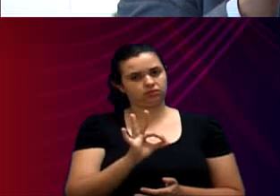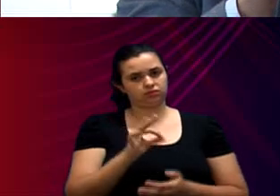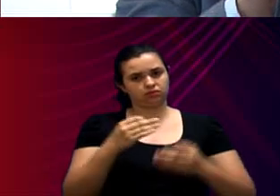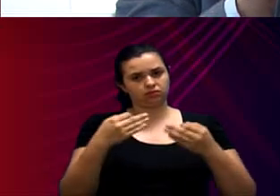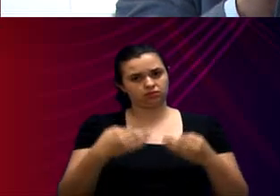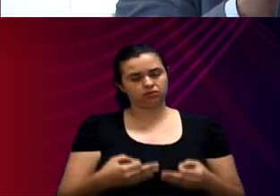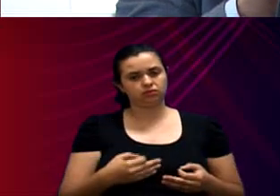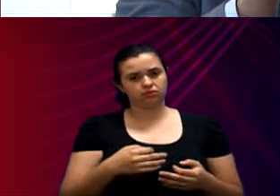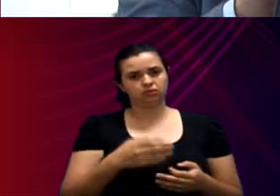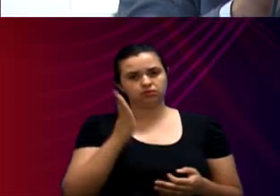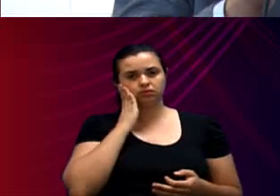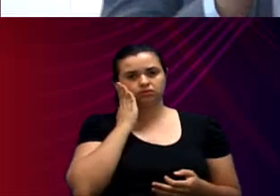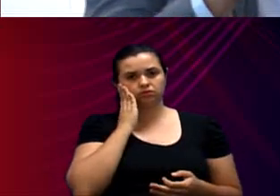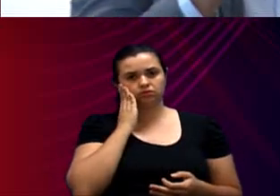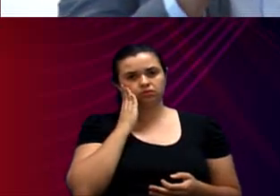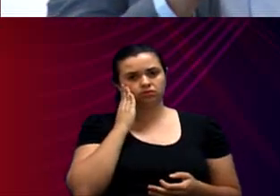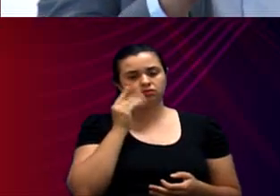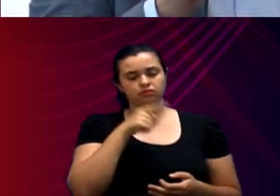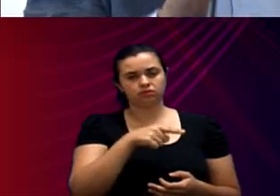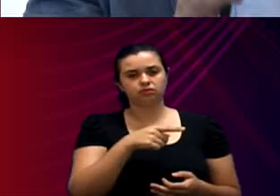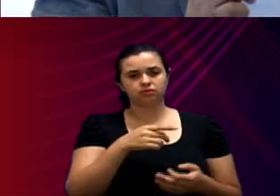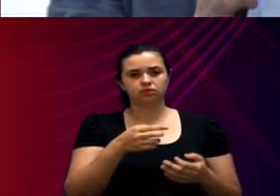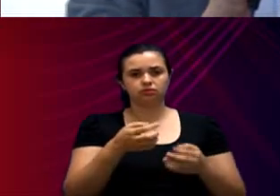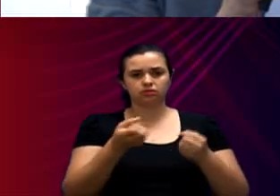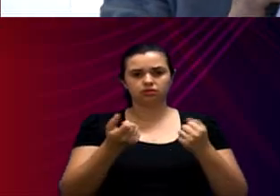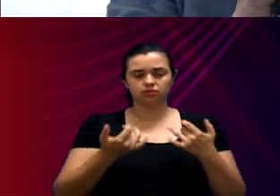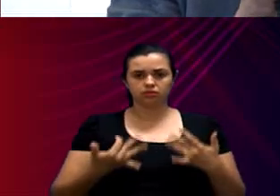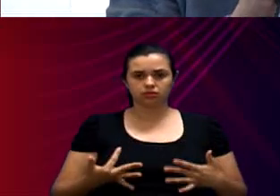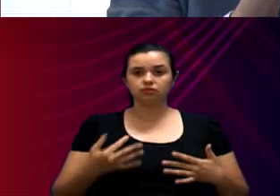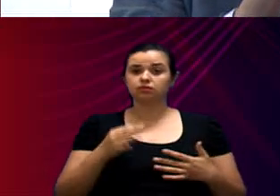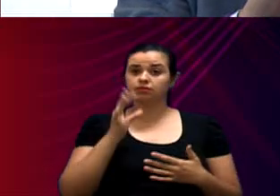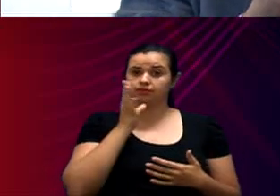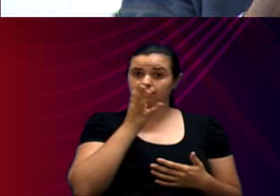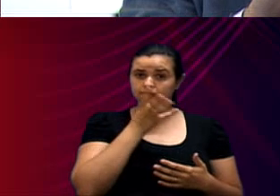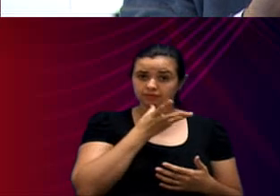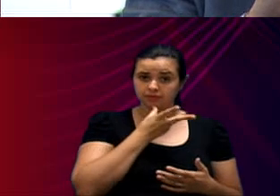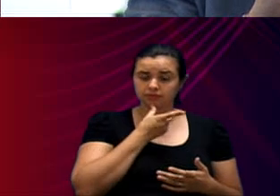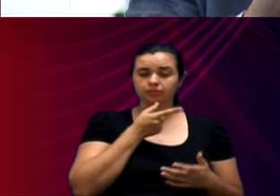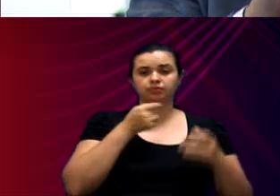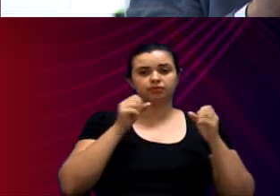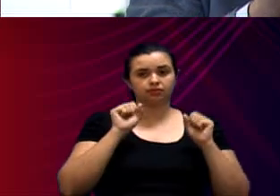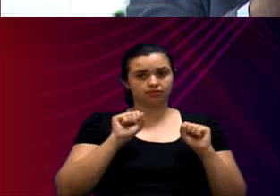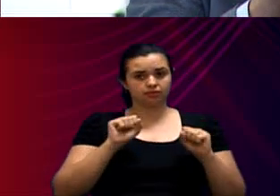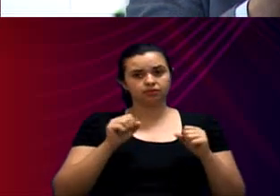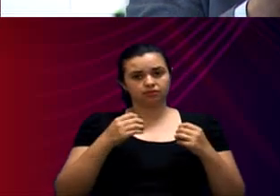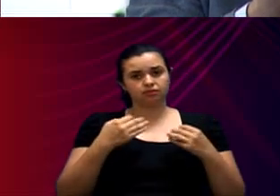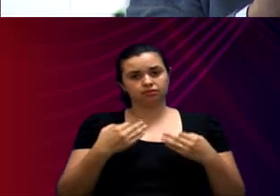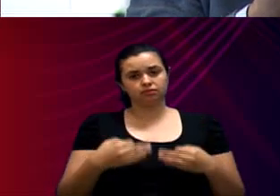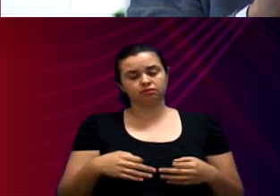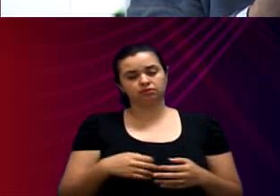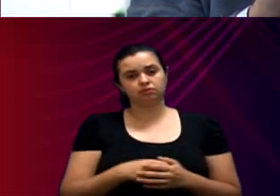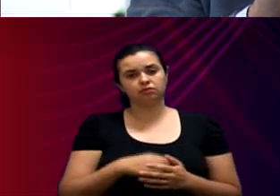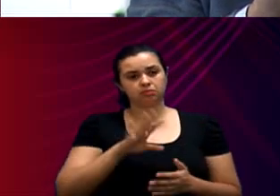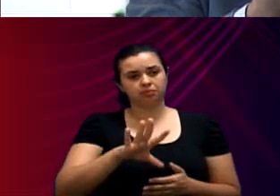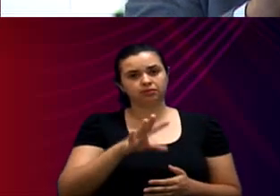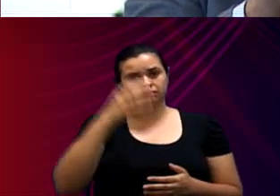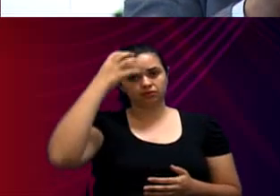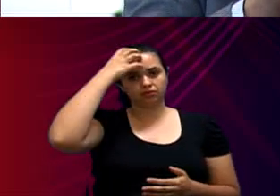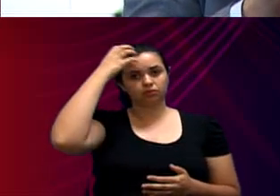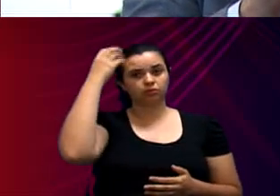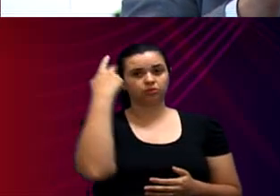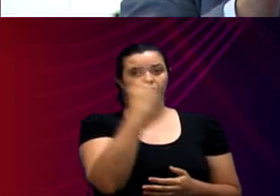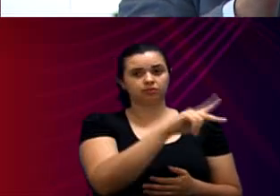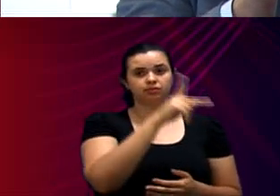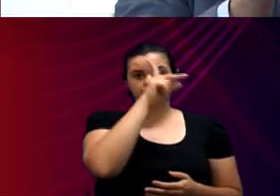a sua intenção, não, é de que demora, sim, essa transferência, Mas a culpa não é da unidade,